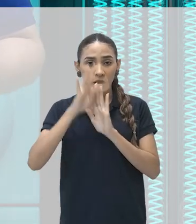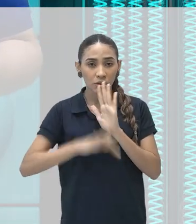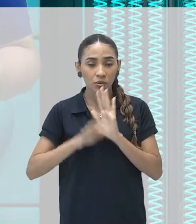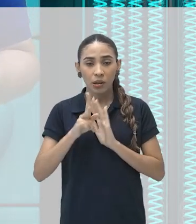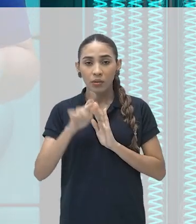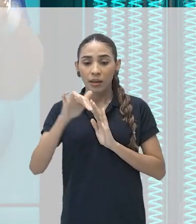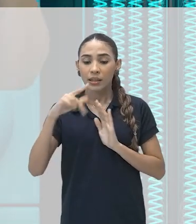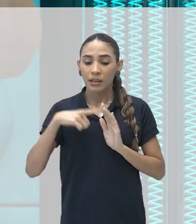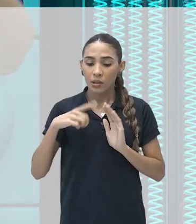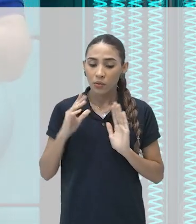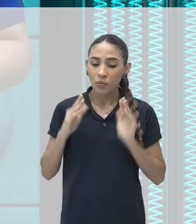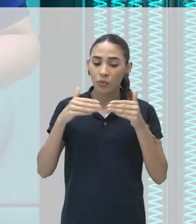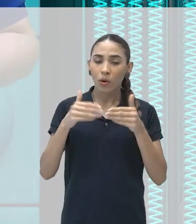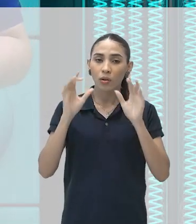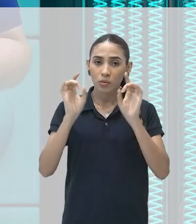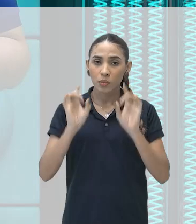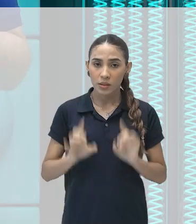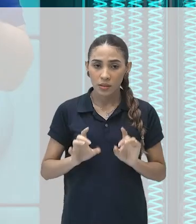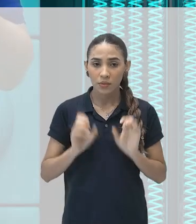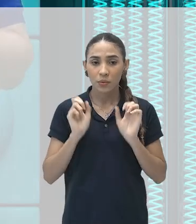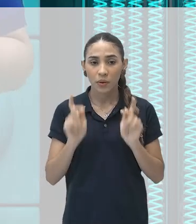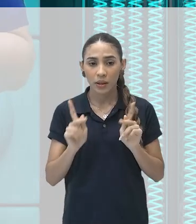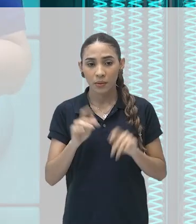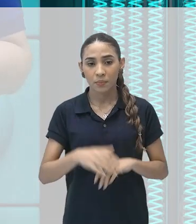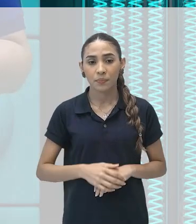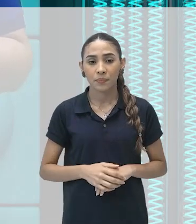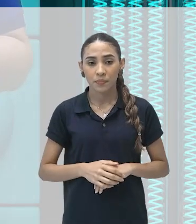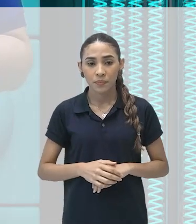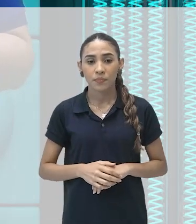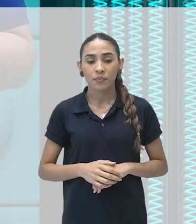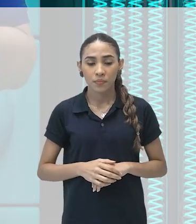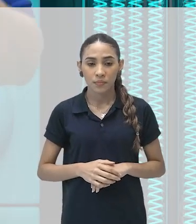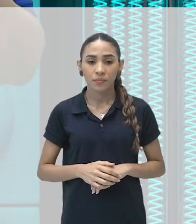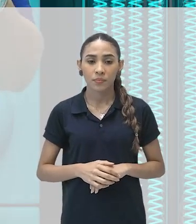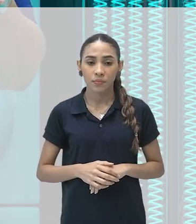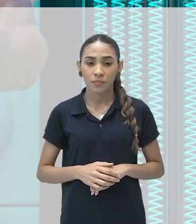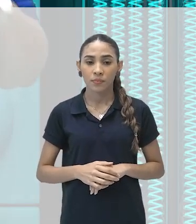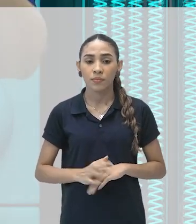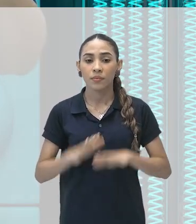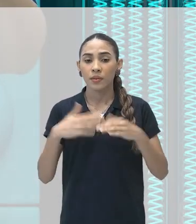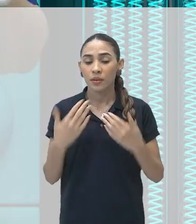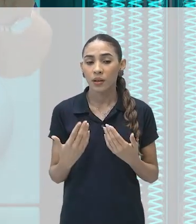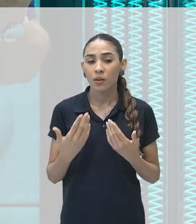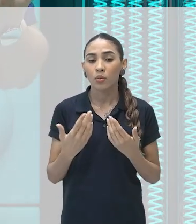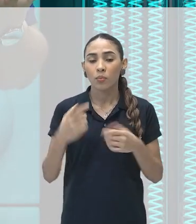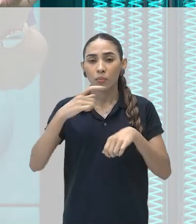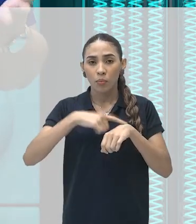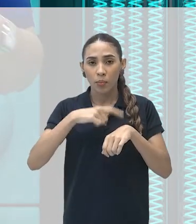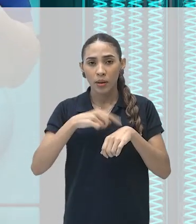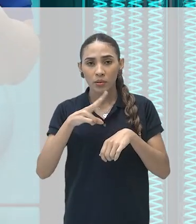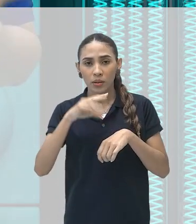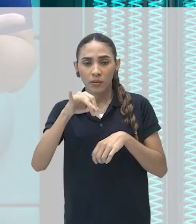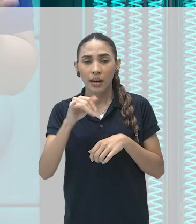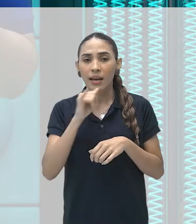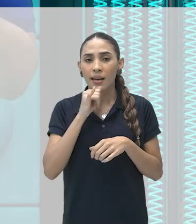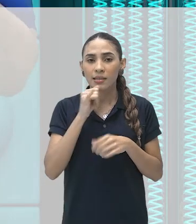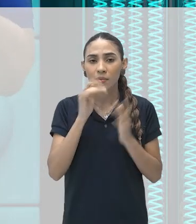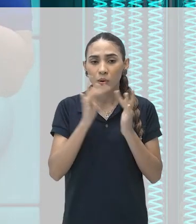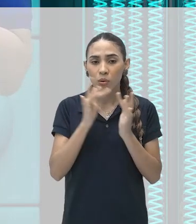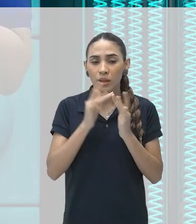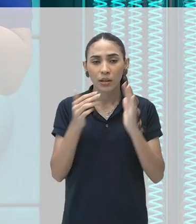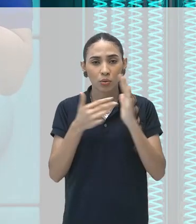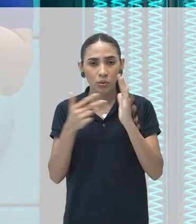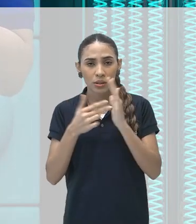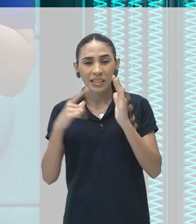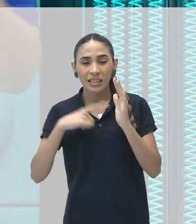socialmente para cumprir um objetivo, cumprir uma função social. E quando a gente faz circular notícias que